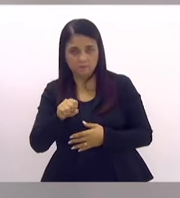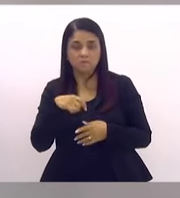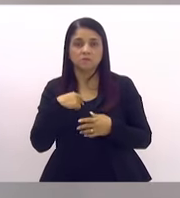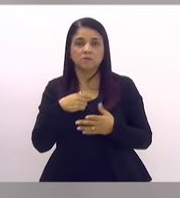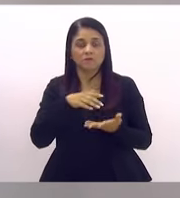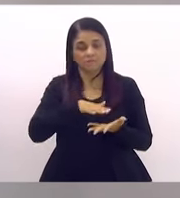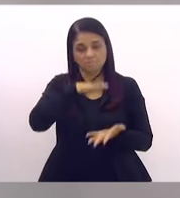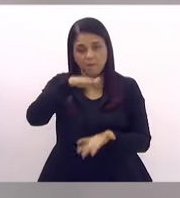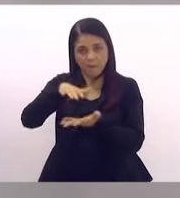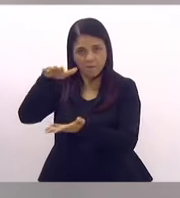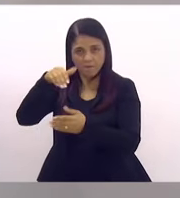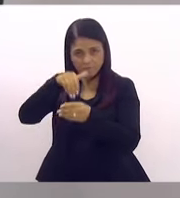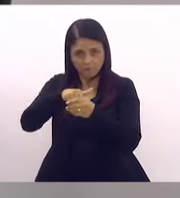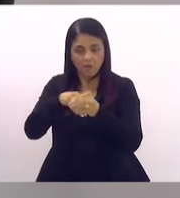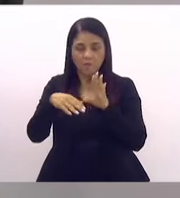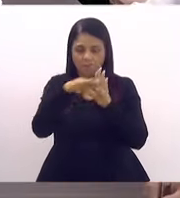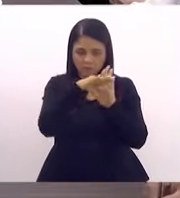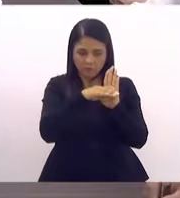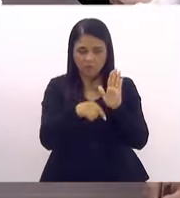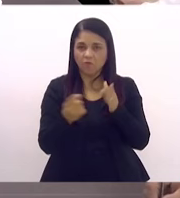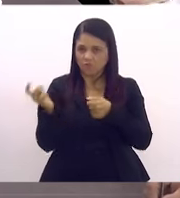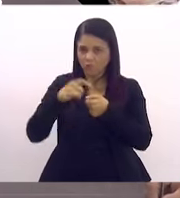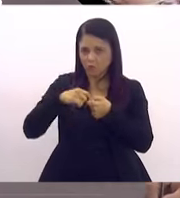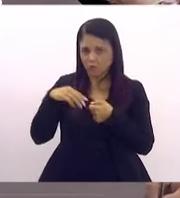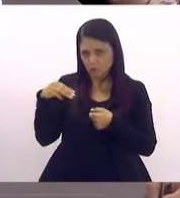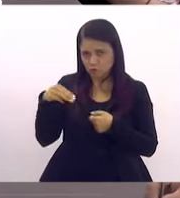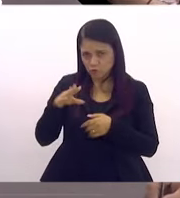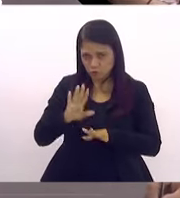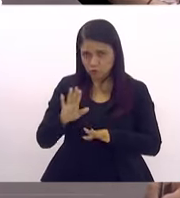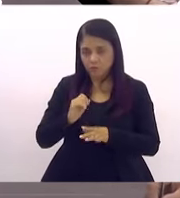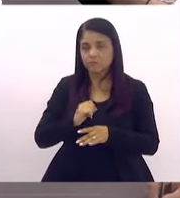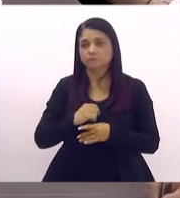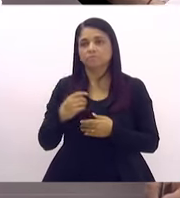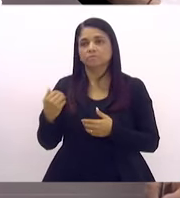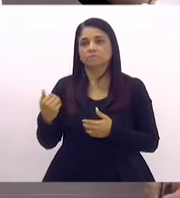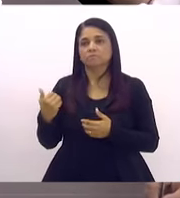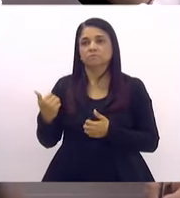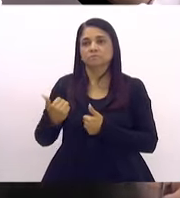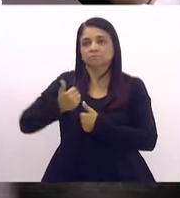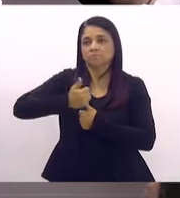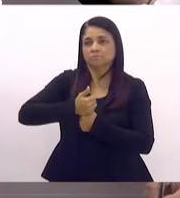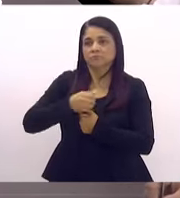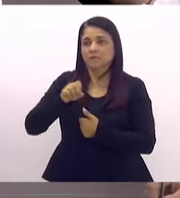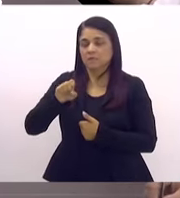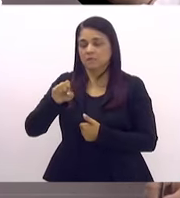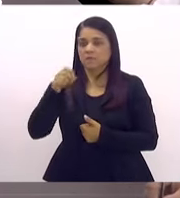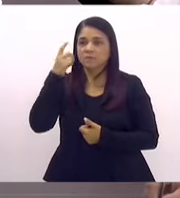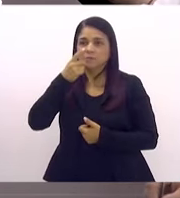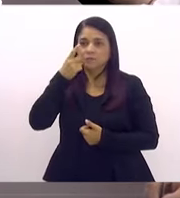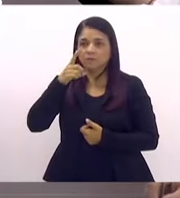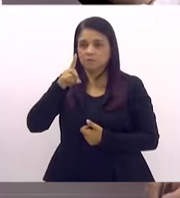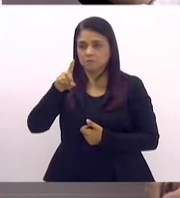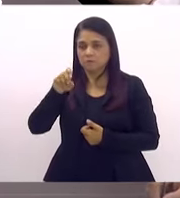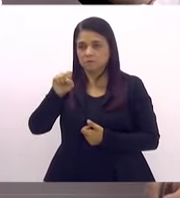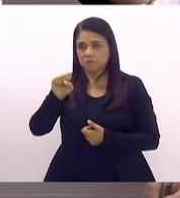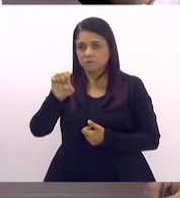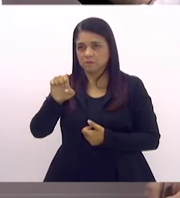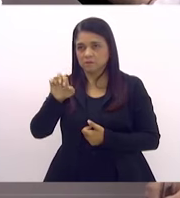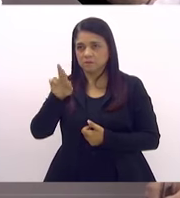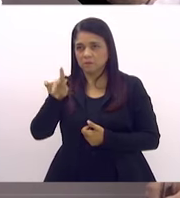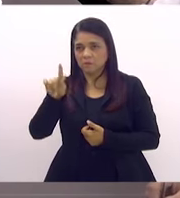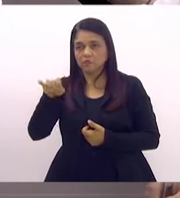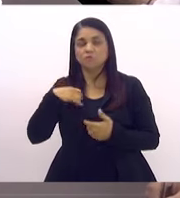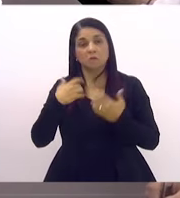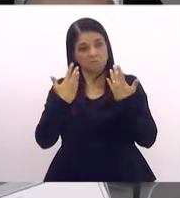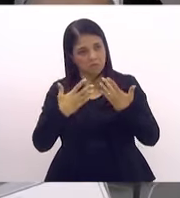em bloco. Aqui está a pauta, mas retorno em alguns minutos. Vou passar a presidência para o deputado doutor Serginho, nosso vice-presidente. Presidente, antes de Vossa Excelência aí, queria só